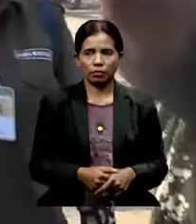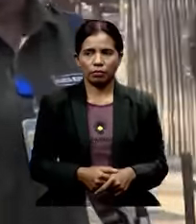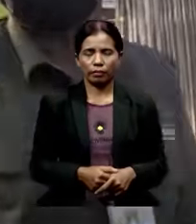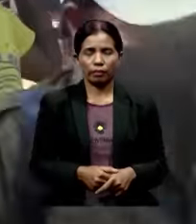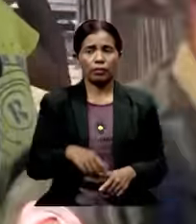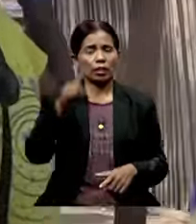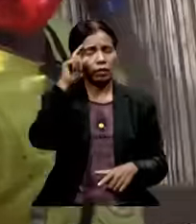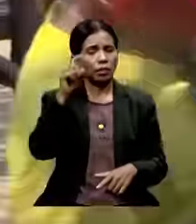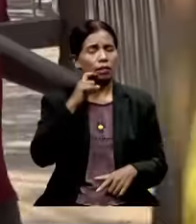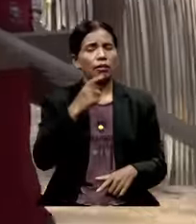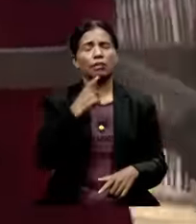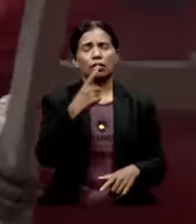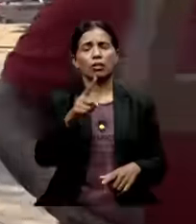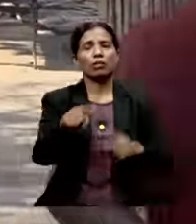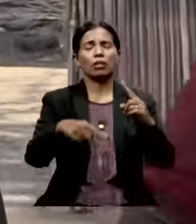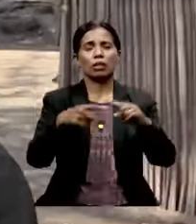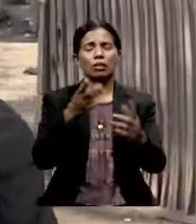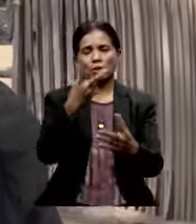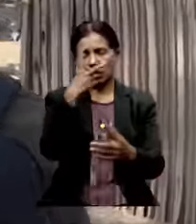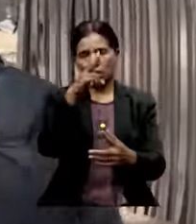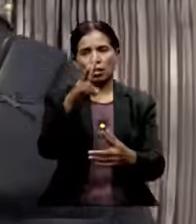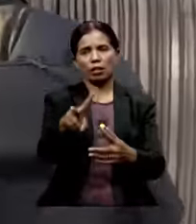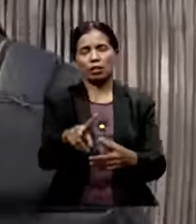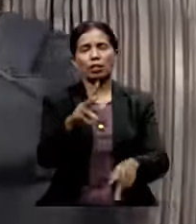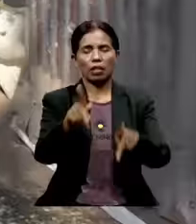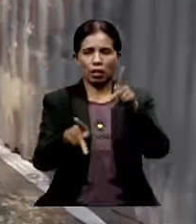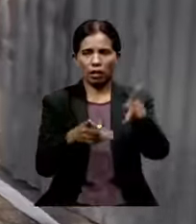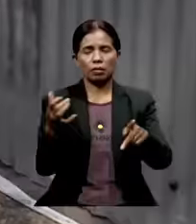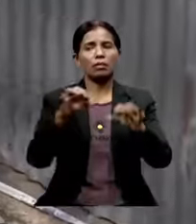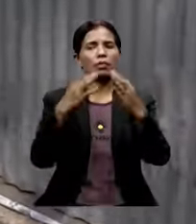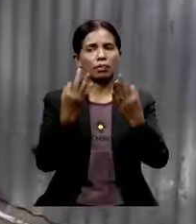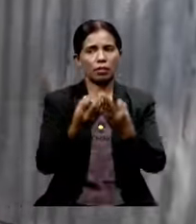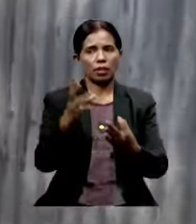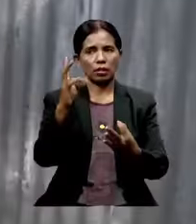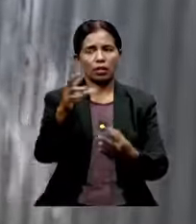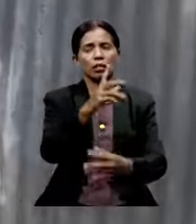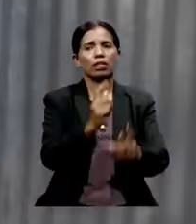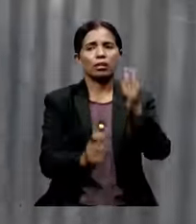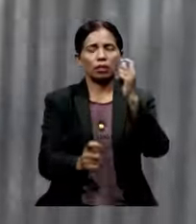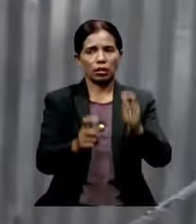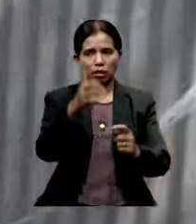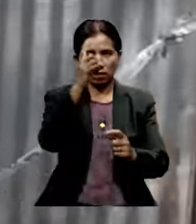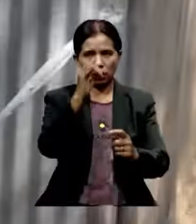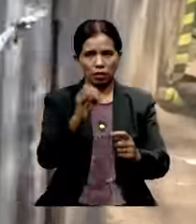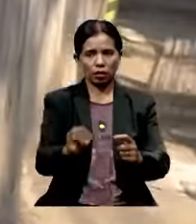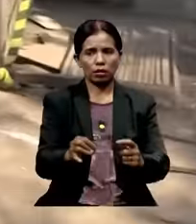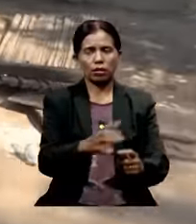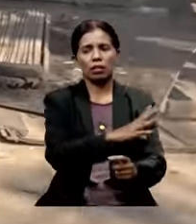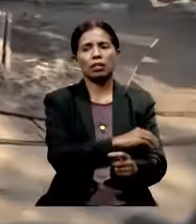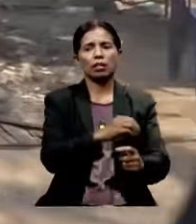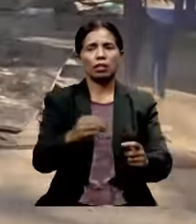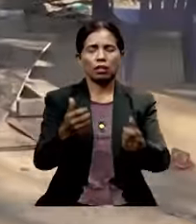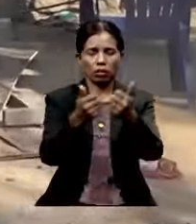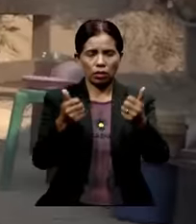Xanana Guzmão hatoli hirak ne bain hirat un direitamente ho di hare komunidade o makai hitu ne be tribunal distrital dili hatu mandado ba